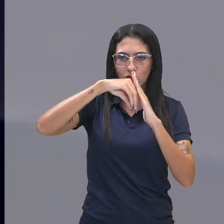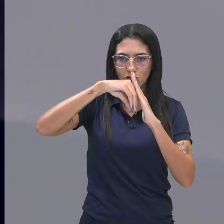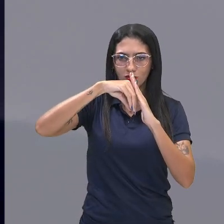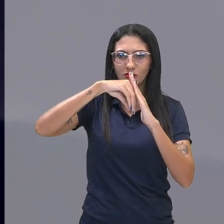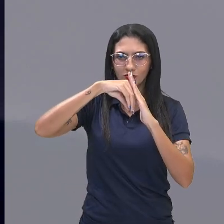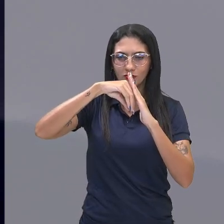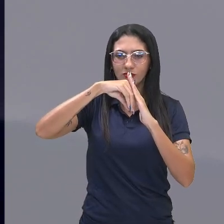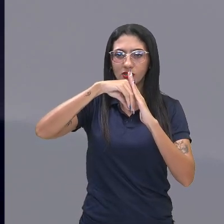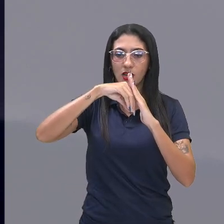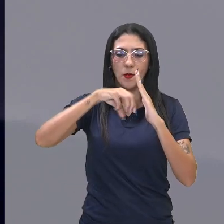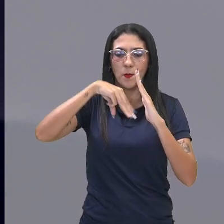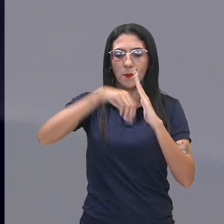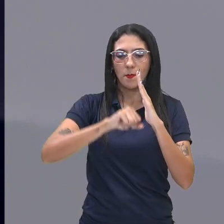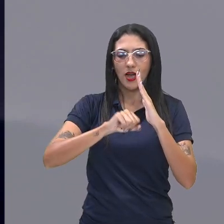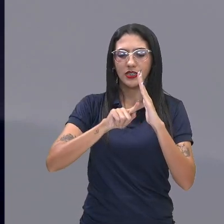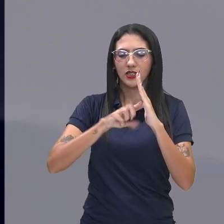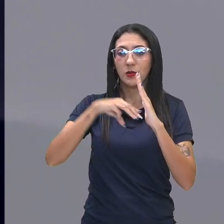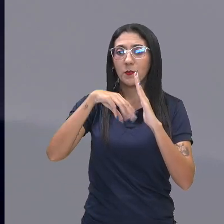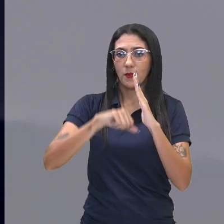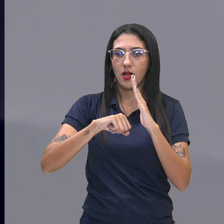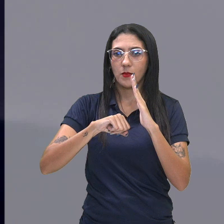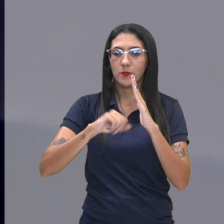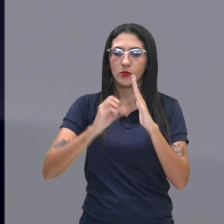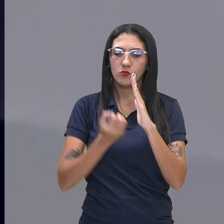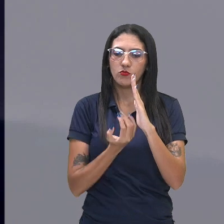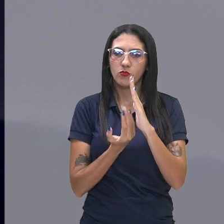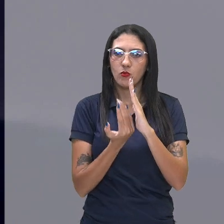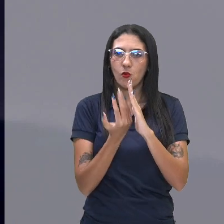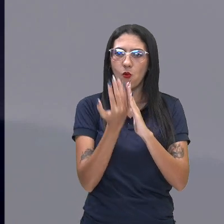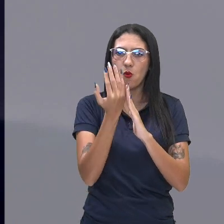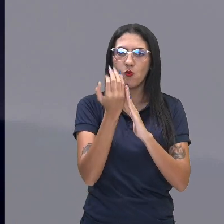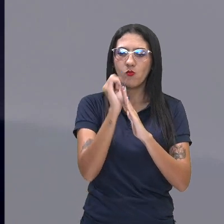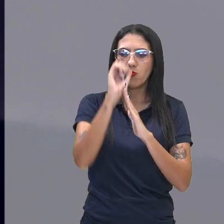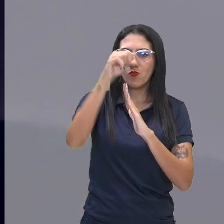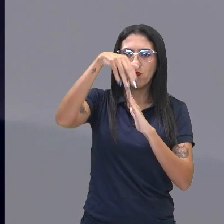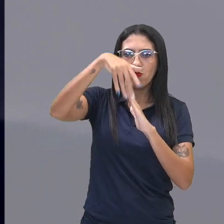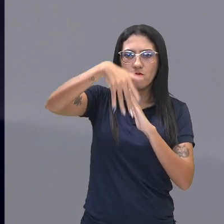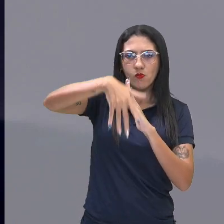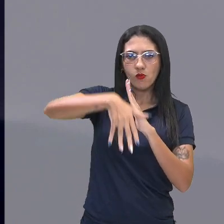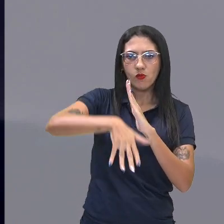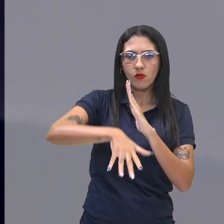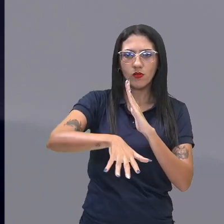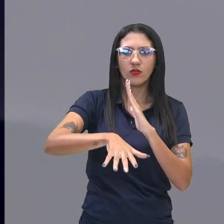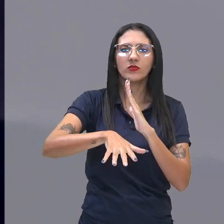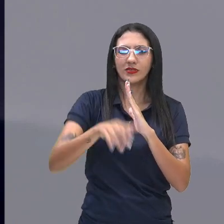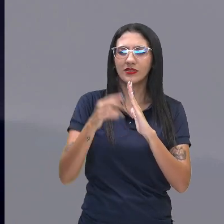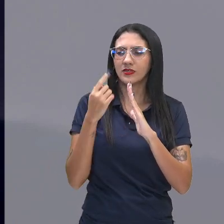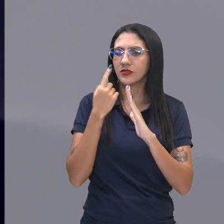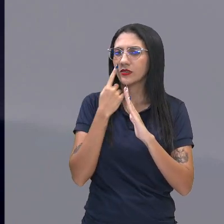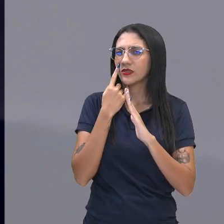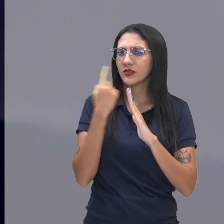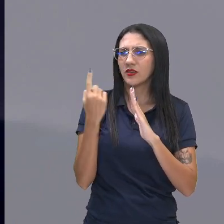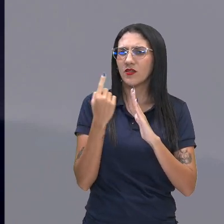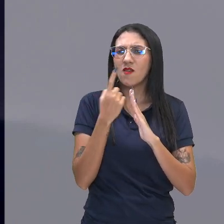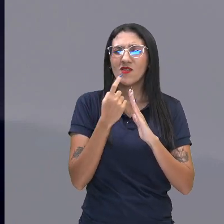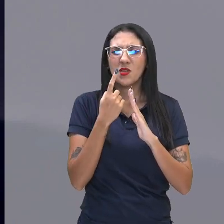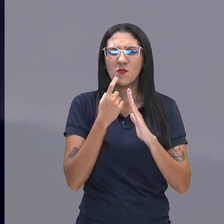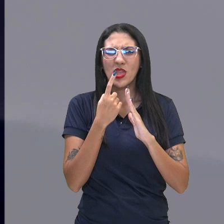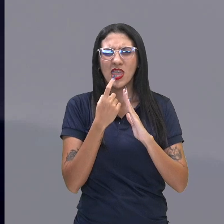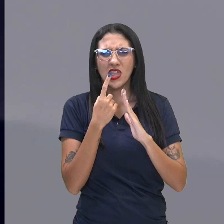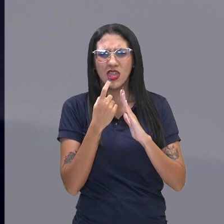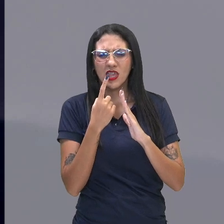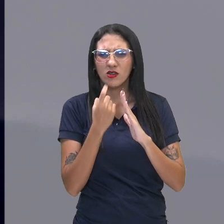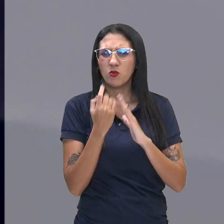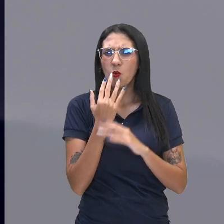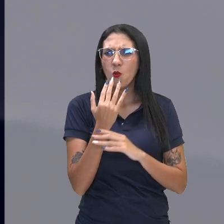de magma, quando ela sai aí para a crosta terrestre, ela é conhecida como lava, e ela tem essa cor, né, vibrante ali, bem viva, como